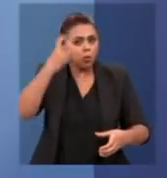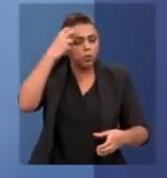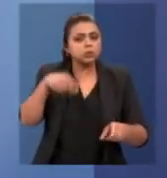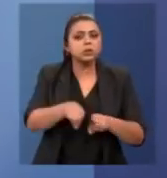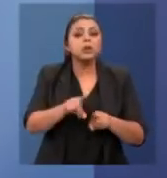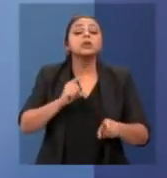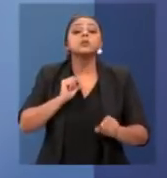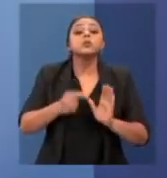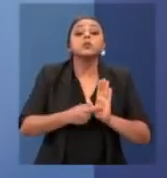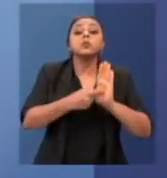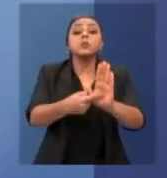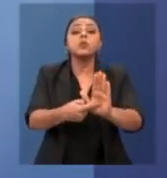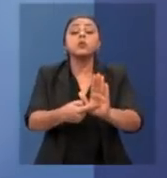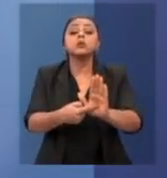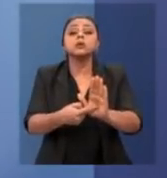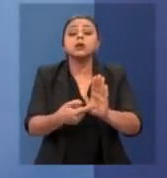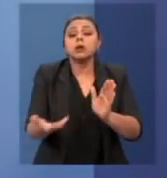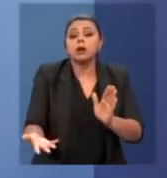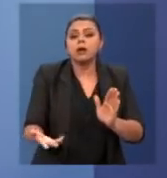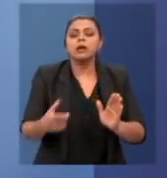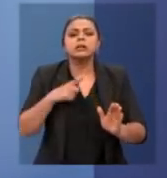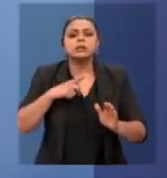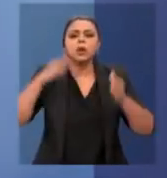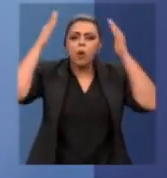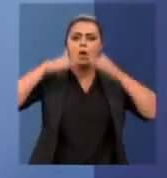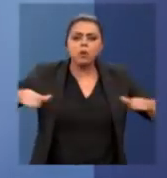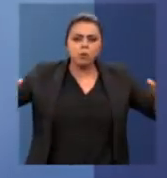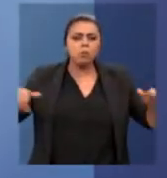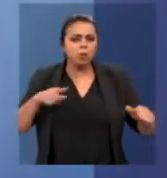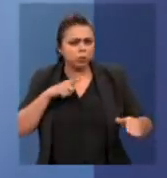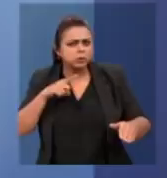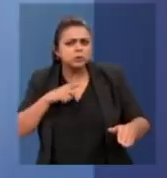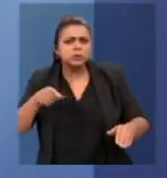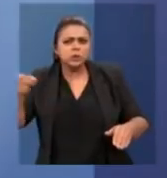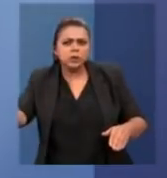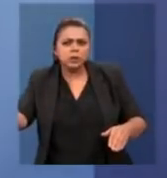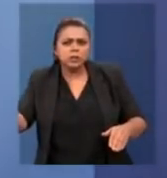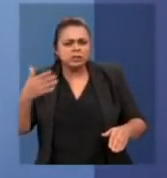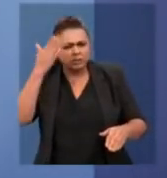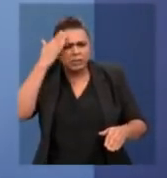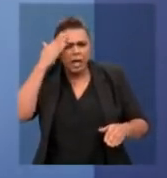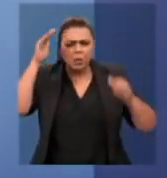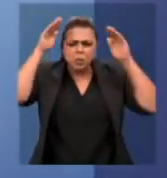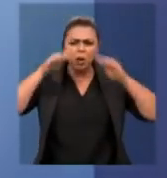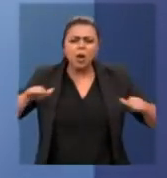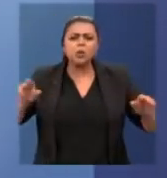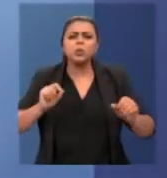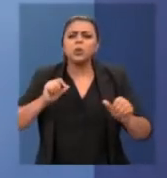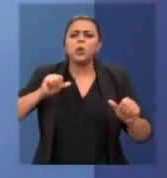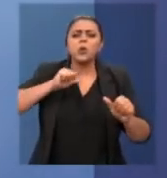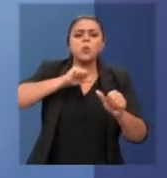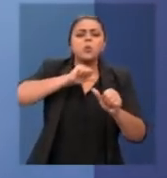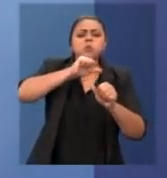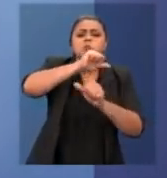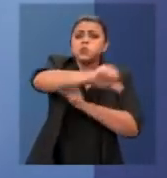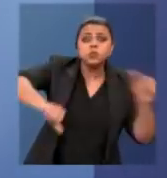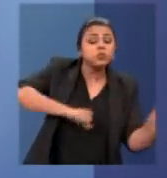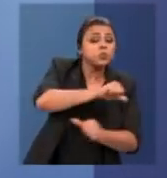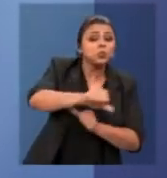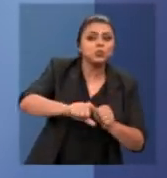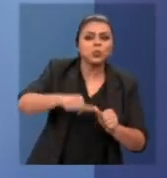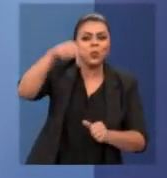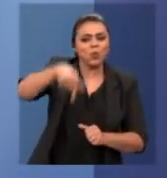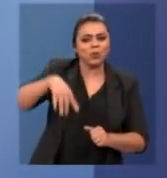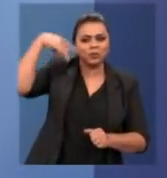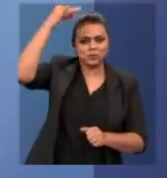para oferecer e sensor não ser usar o porto você sabe que o aeroporto transformou a realidade do espírito santo portanto